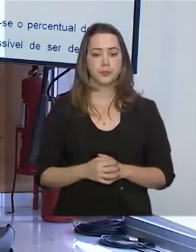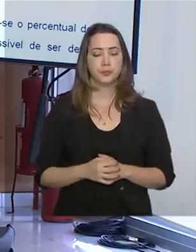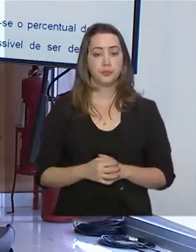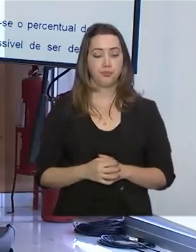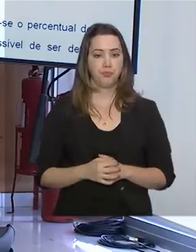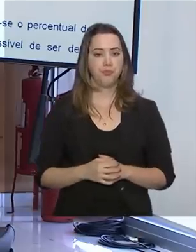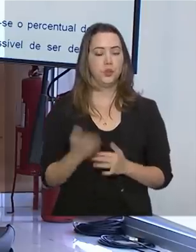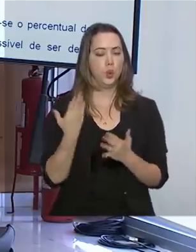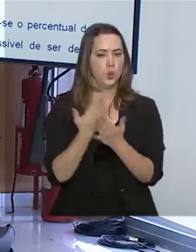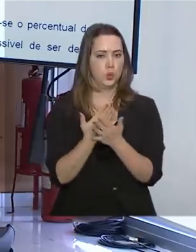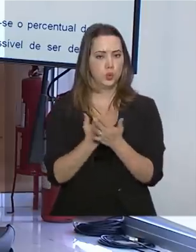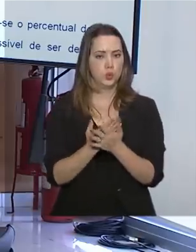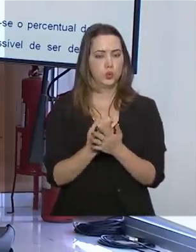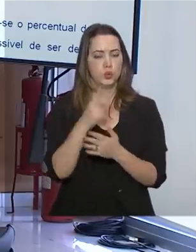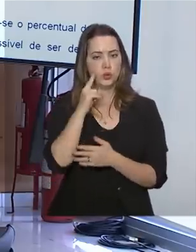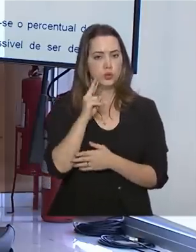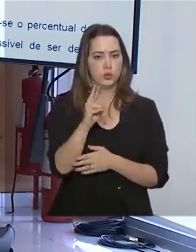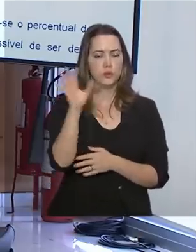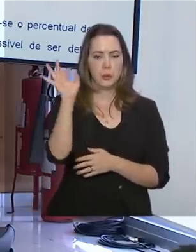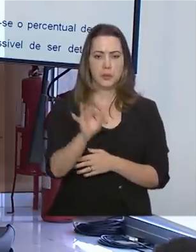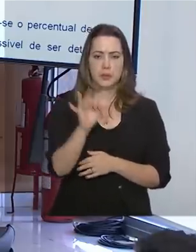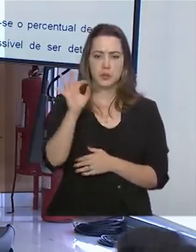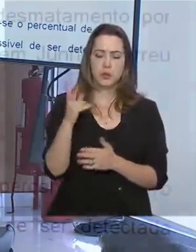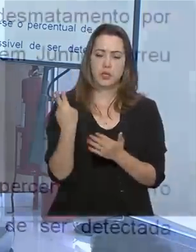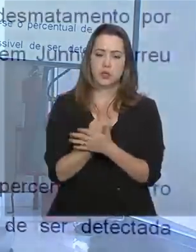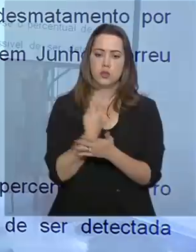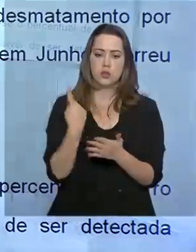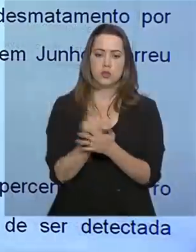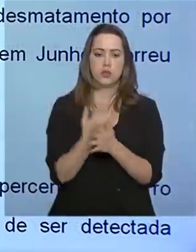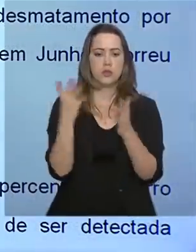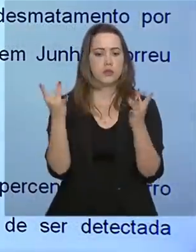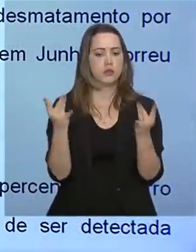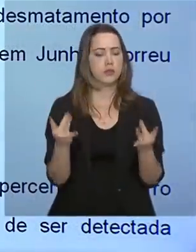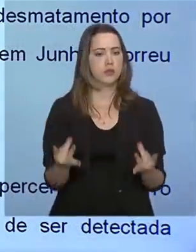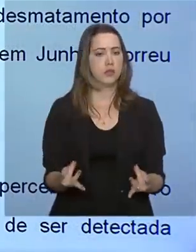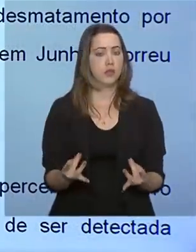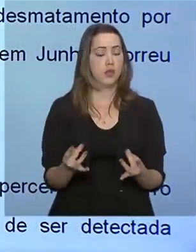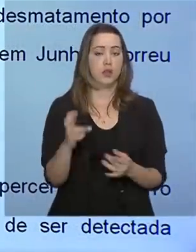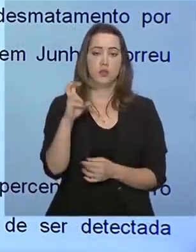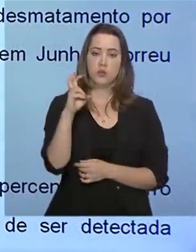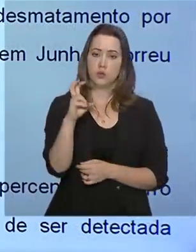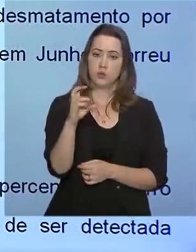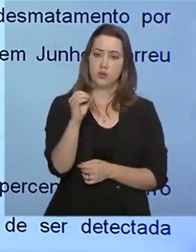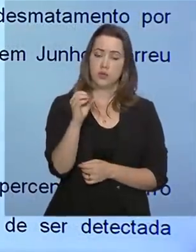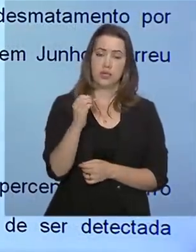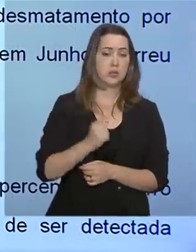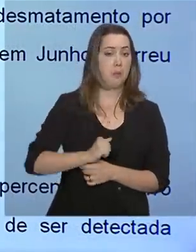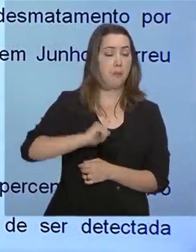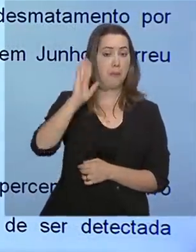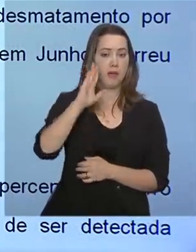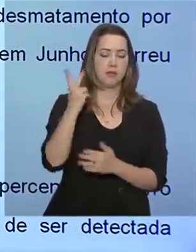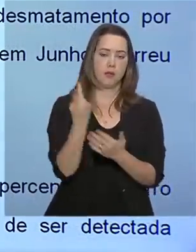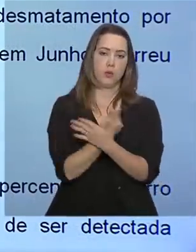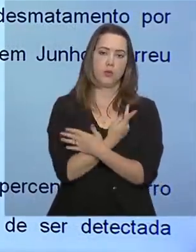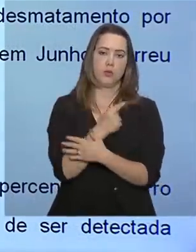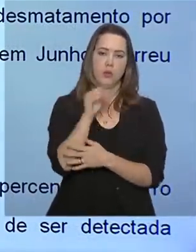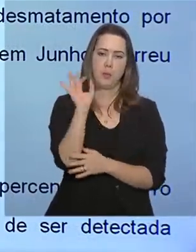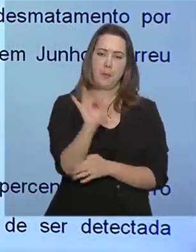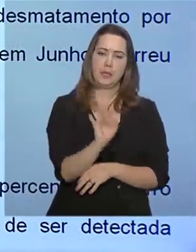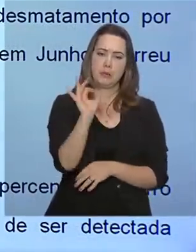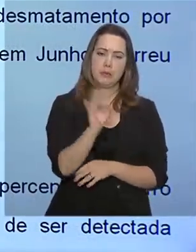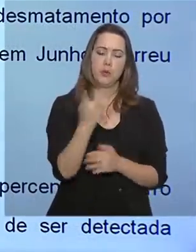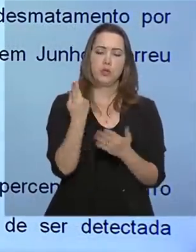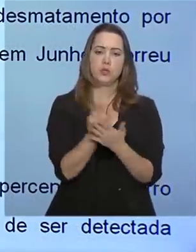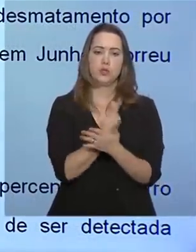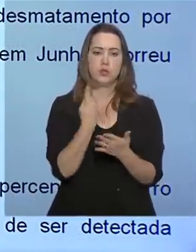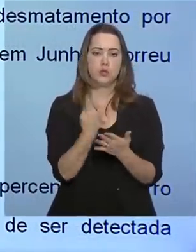análise das consistências atribuímos percentuais de erro fomos elencando portanto dos 500 quais são os maiores percentuais de